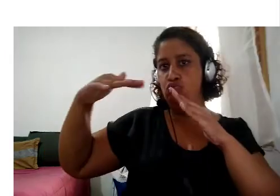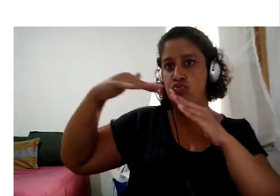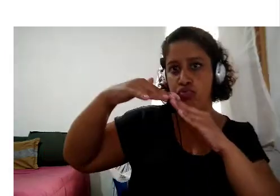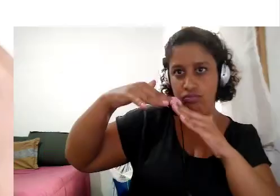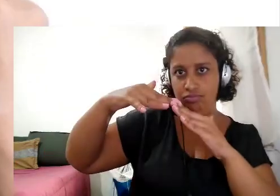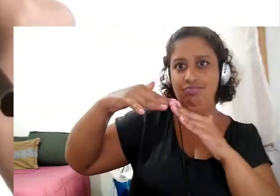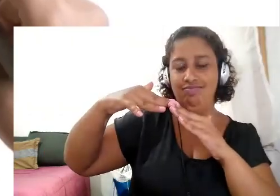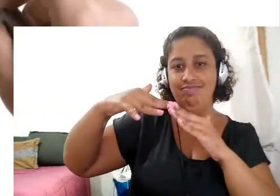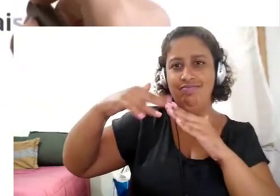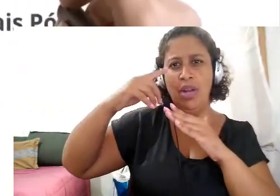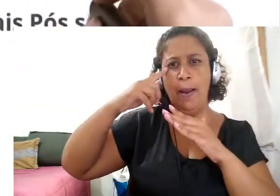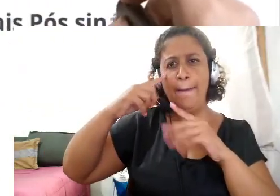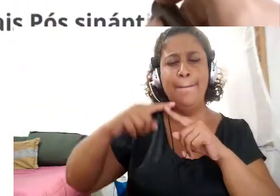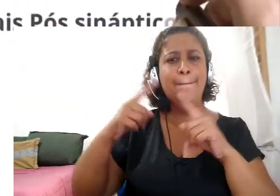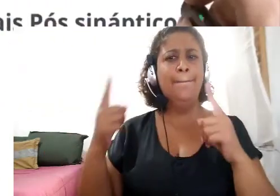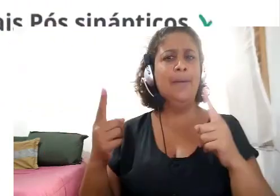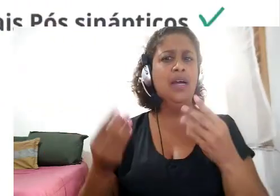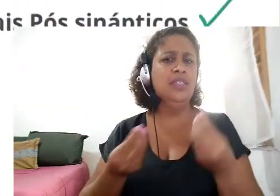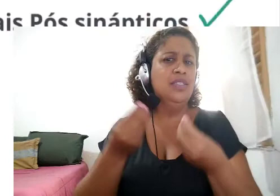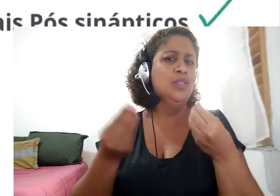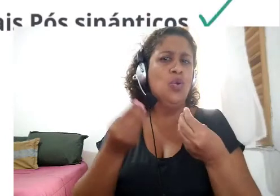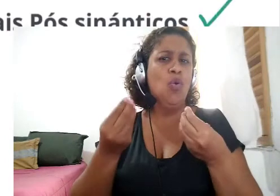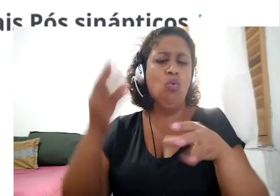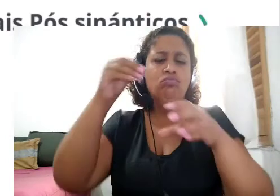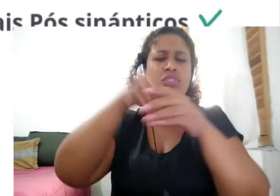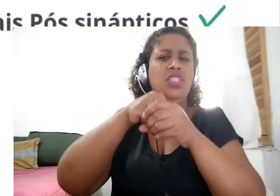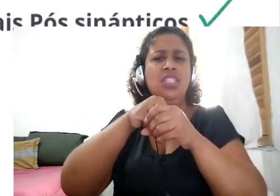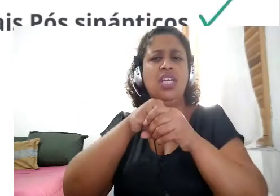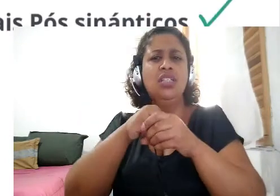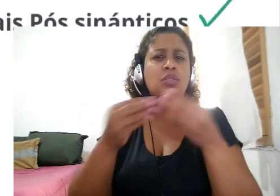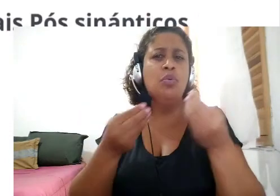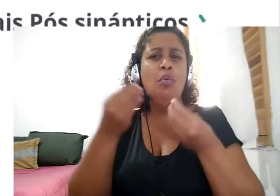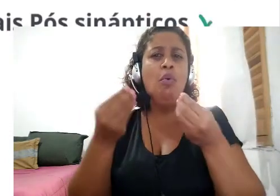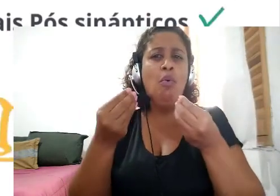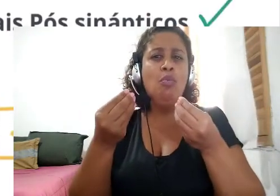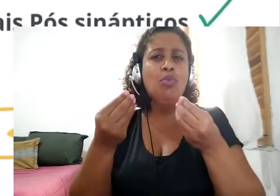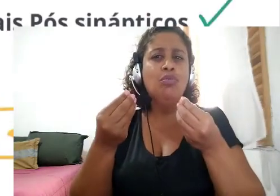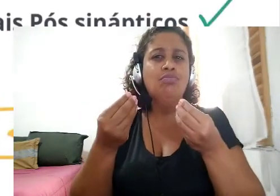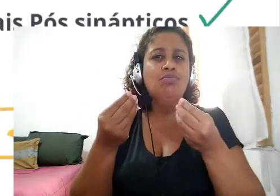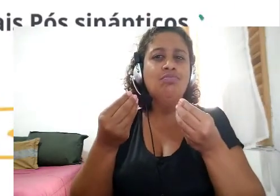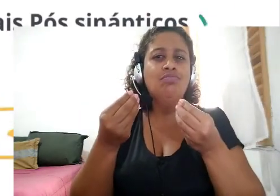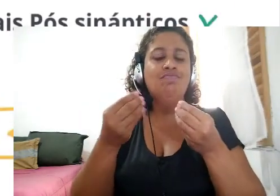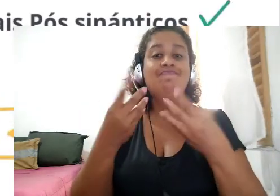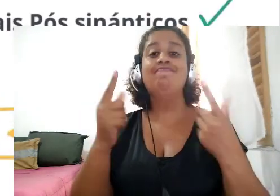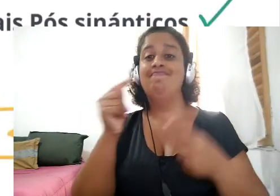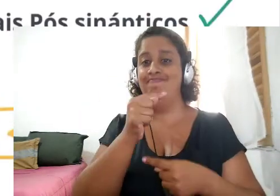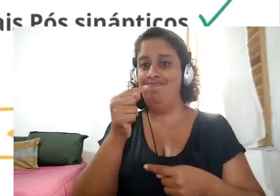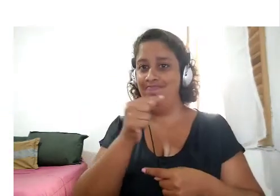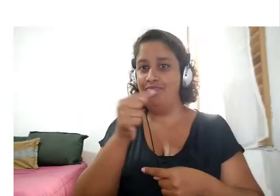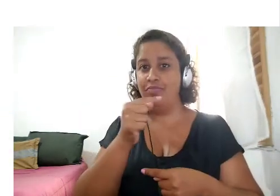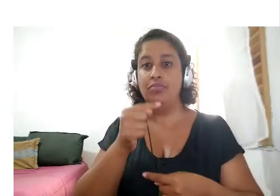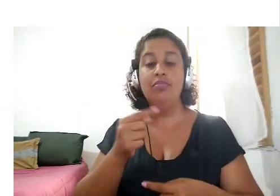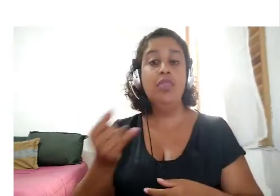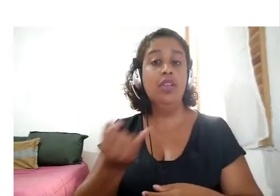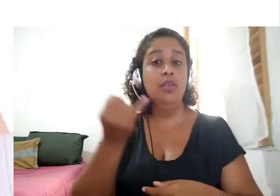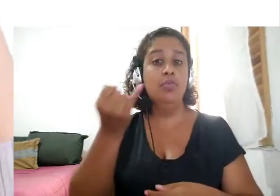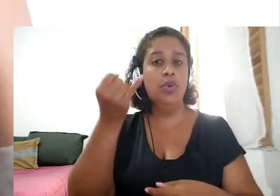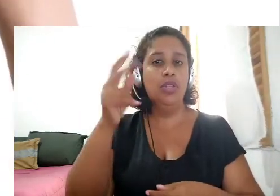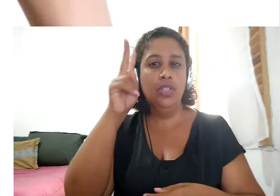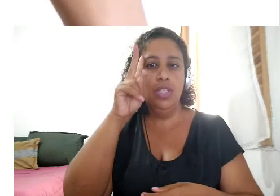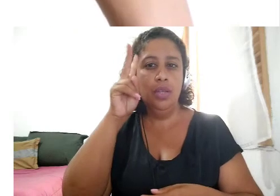pós-sinápticos. Nesse sentido, a diferença de voltagem gerada pelo movimento dos íons é medida no E, que o